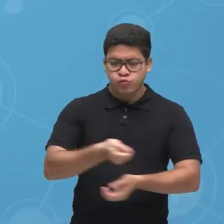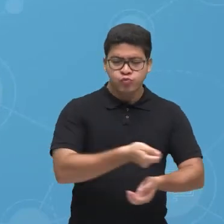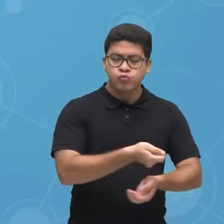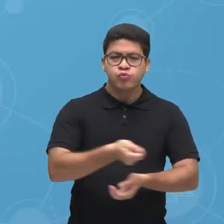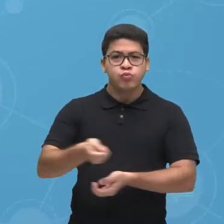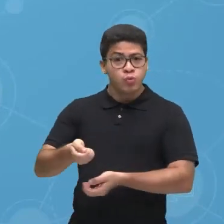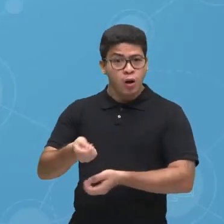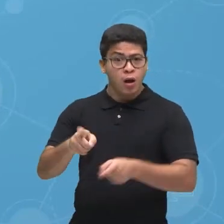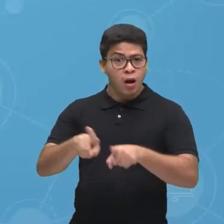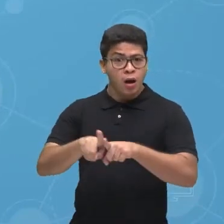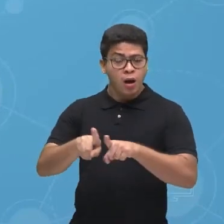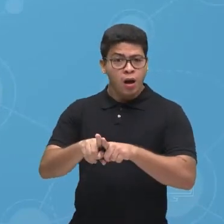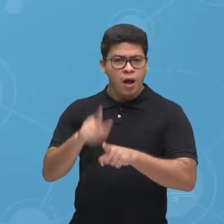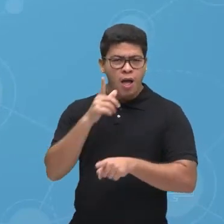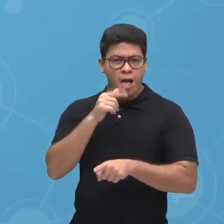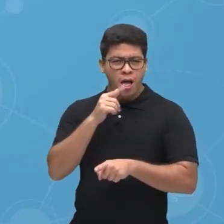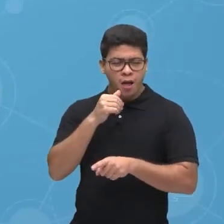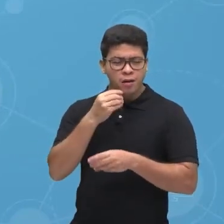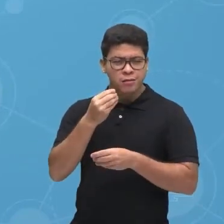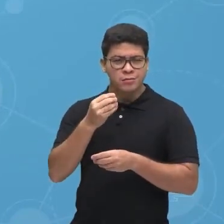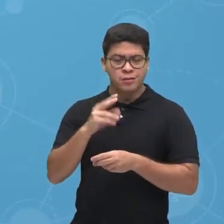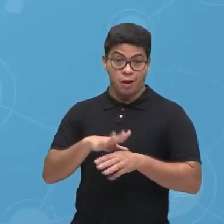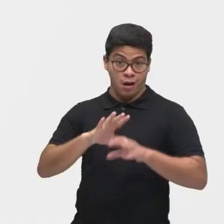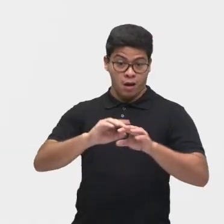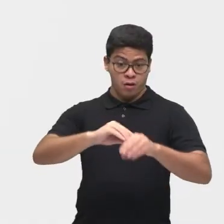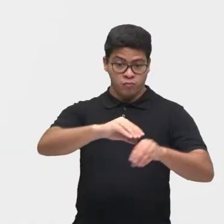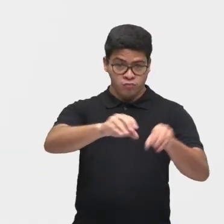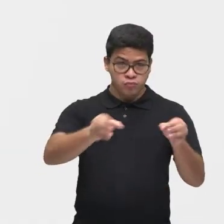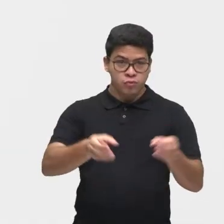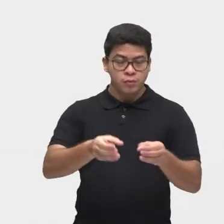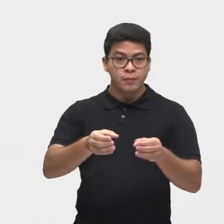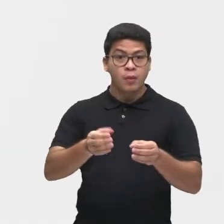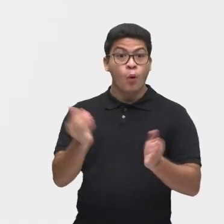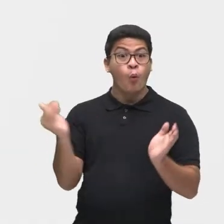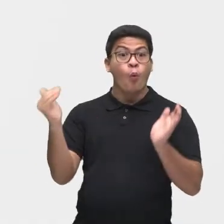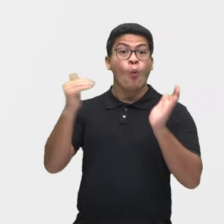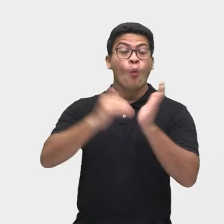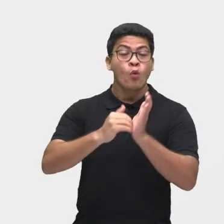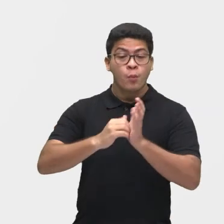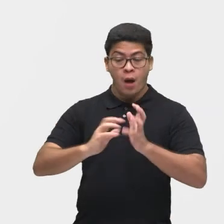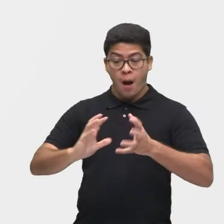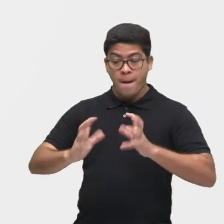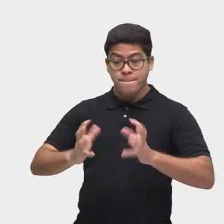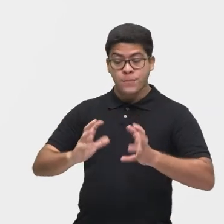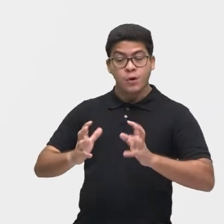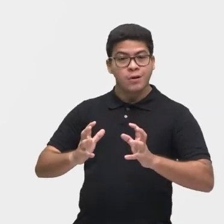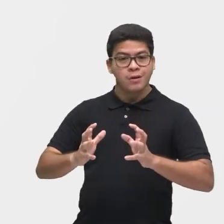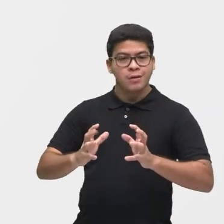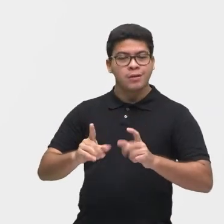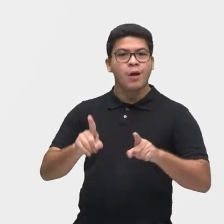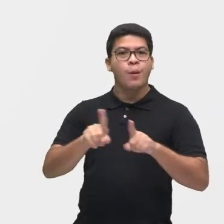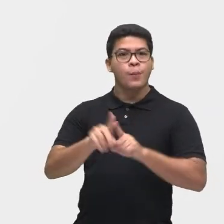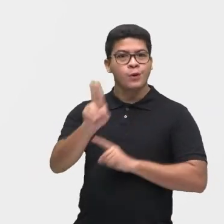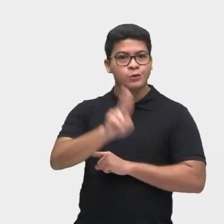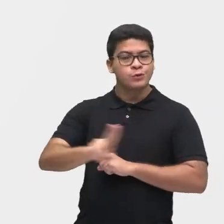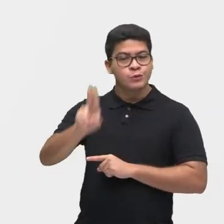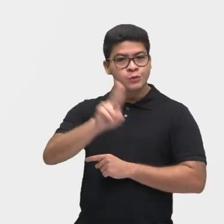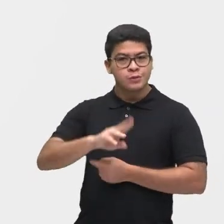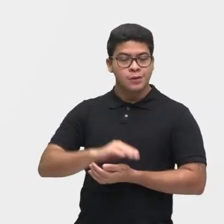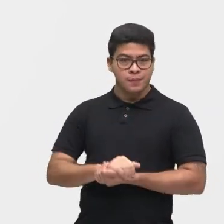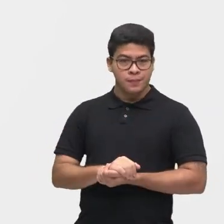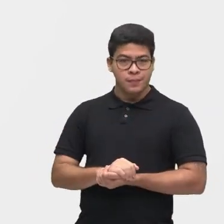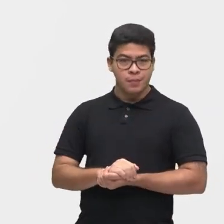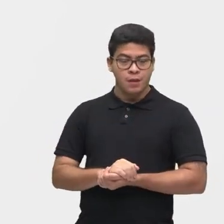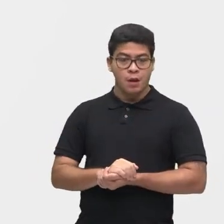prender esse jornal, tá bom? O último aí, aparelho que vamos ver é a bola. Você pode fazer o seguinte, ó, né? Pega um